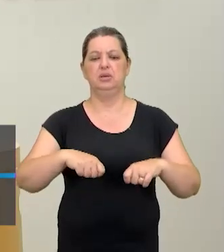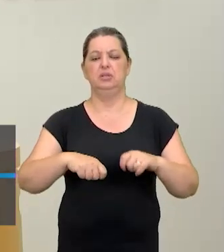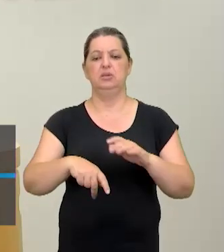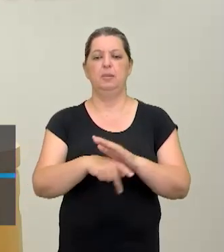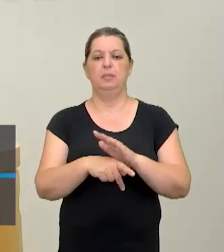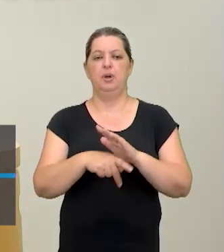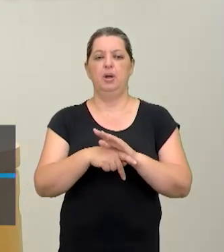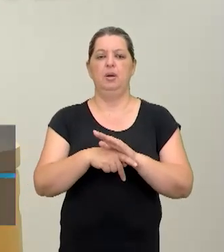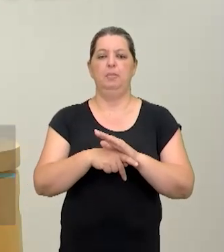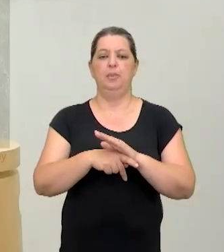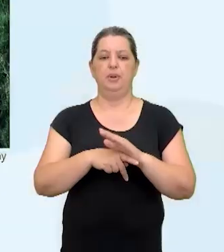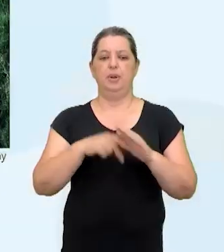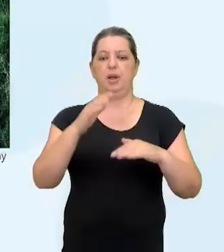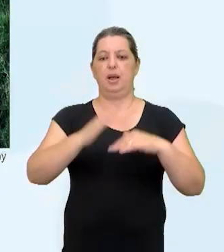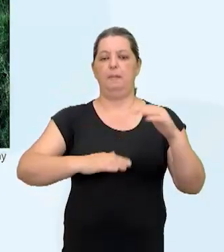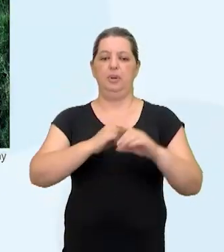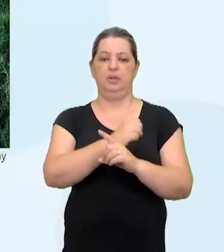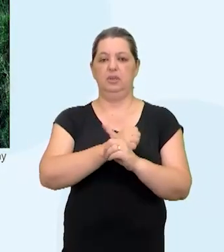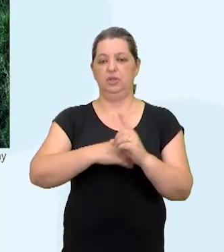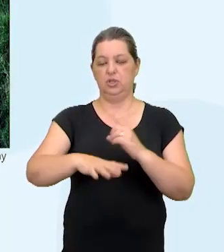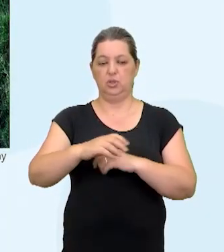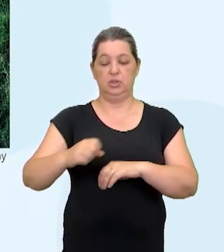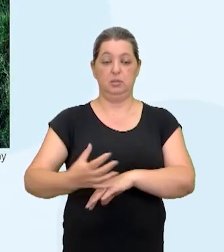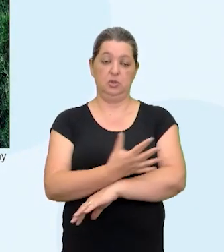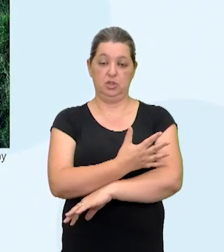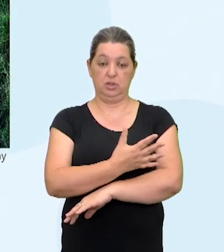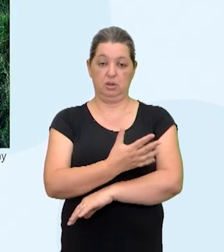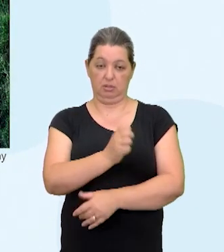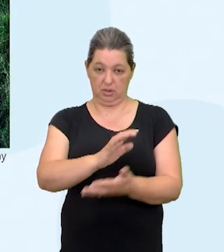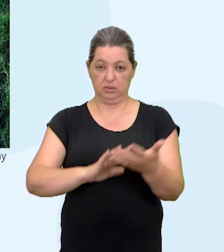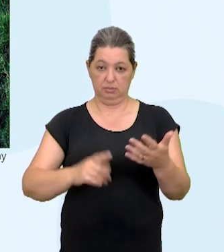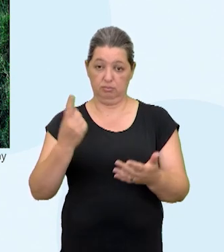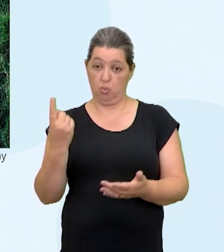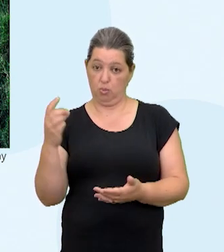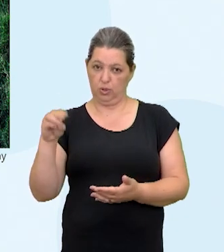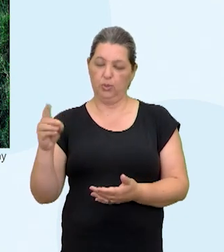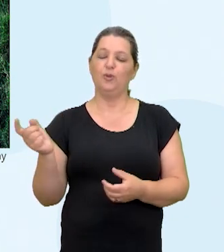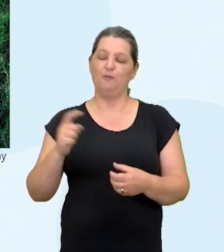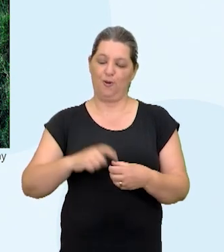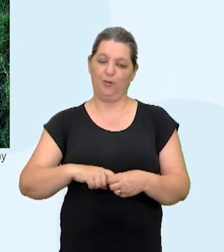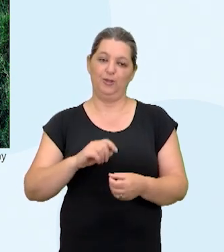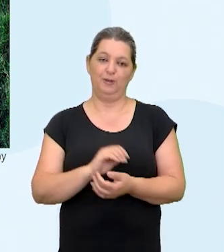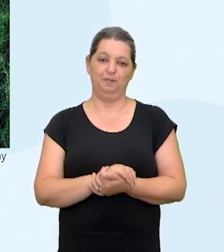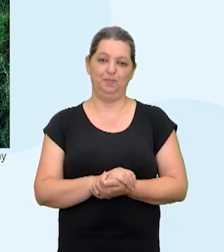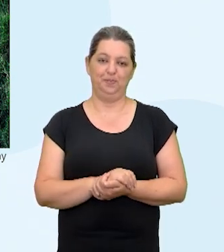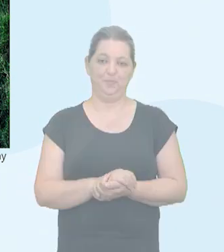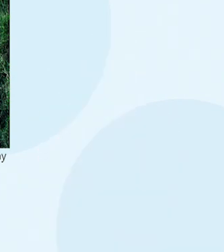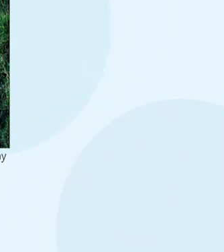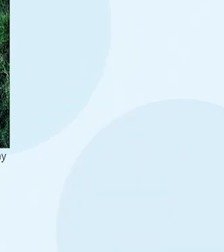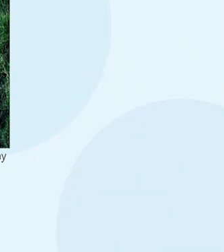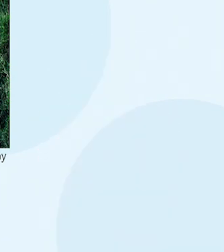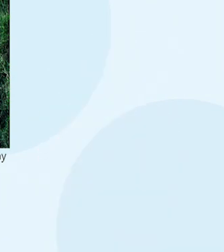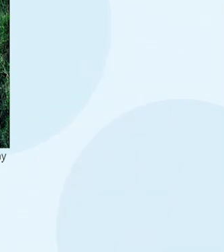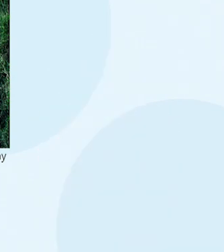que a gente trabalhou nessa atividade aqui? Mais um minutinho e já voltamos.